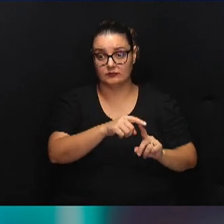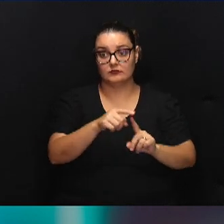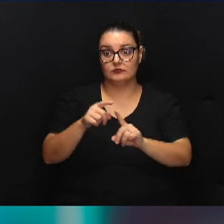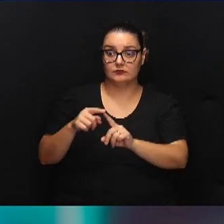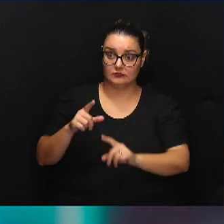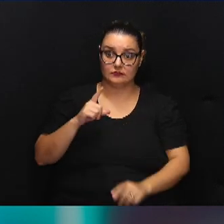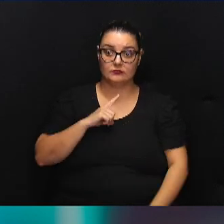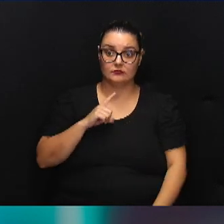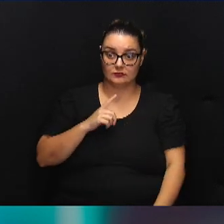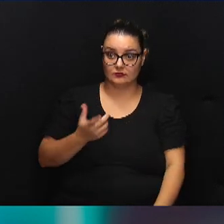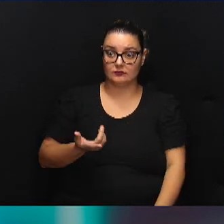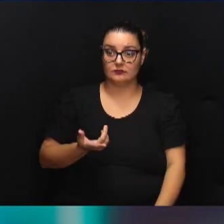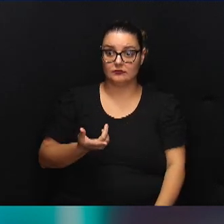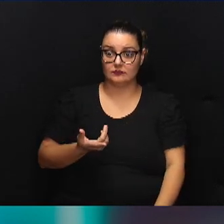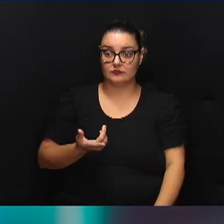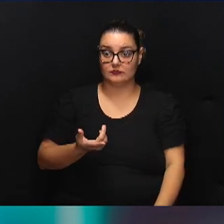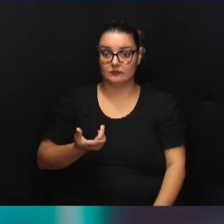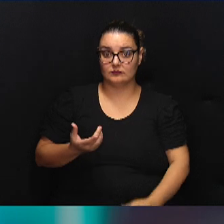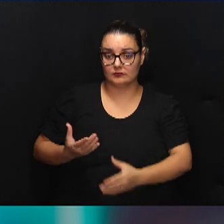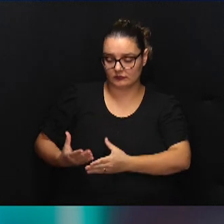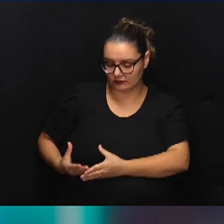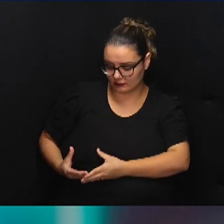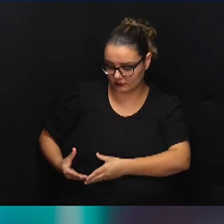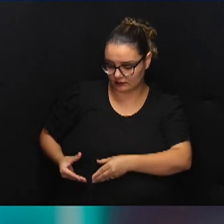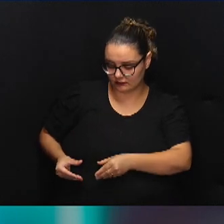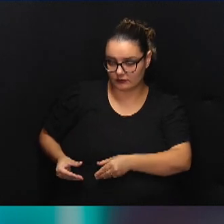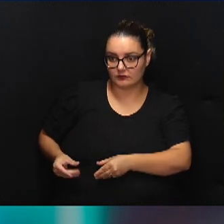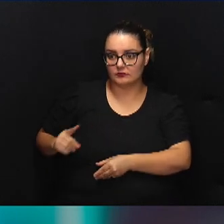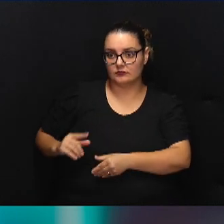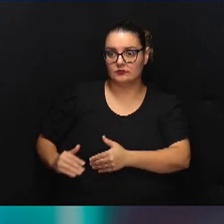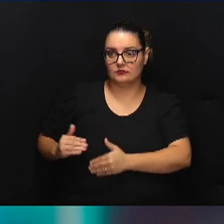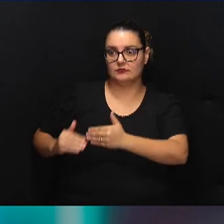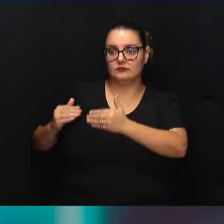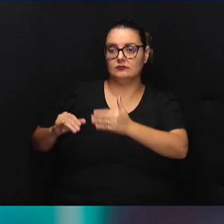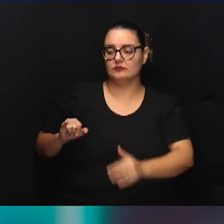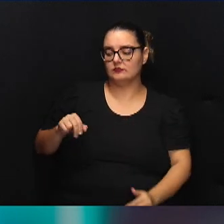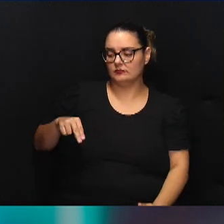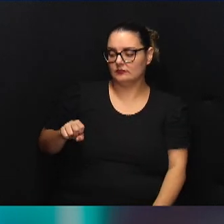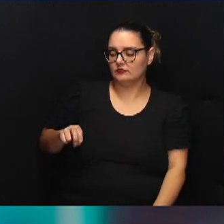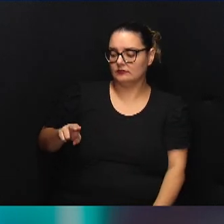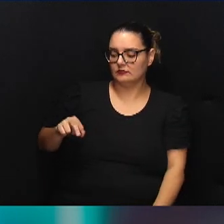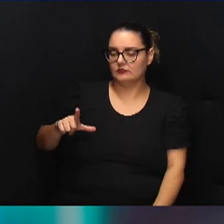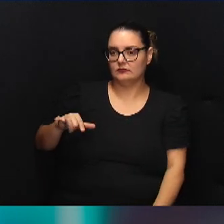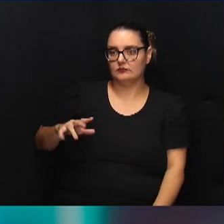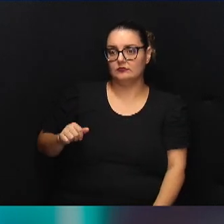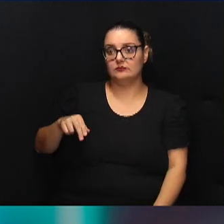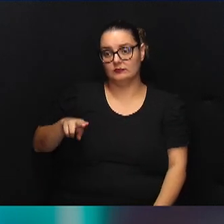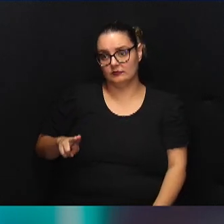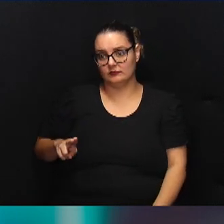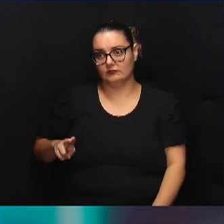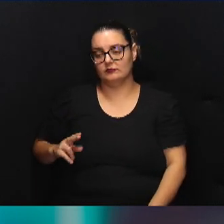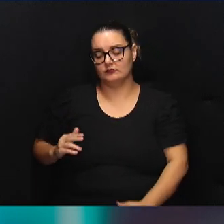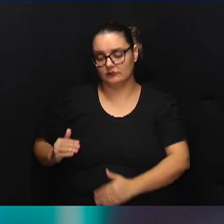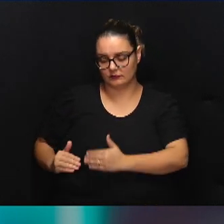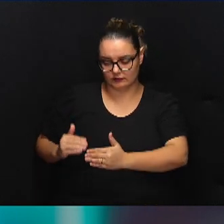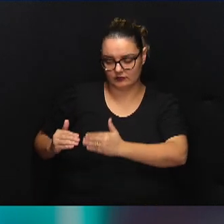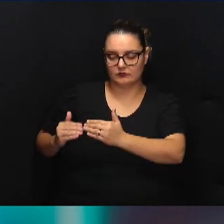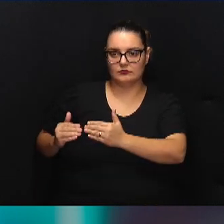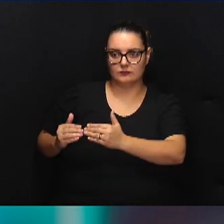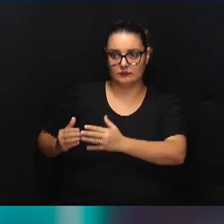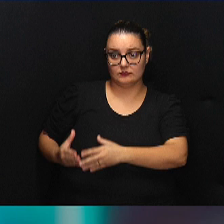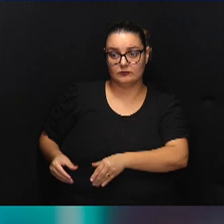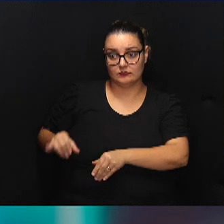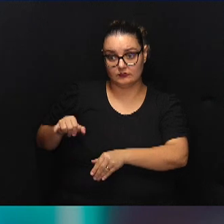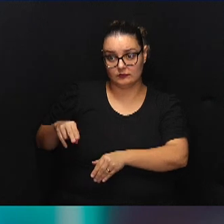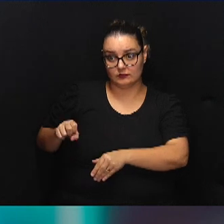tem, o pâncreas ele não vai produzir insulina, ou ele vai produzir essa insulina, mas de uma